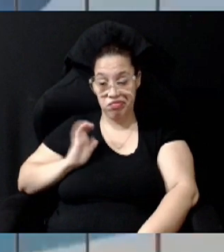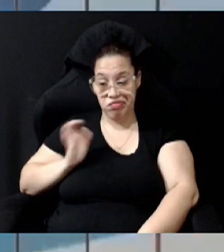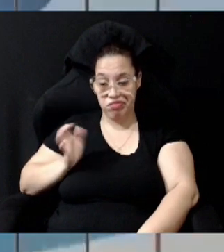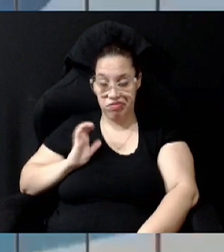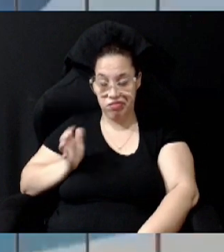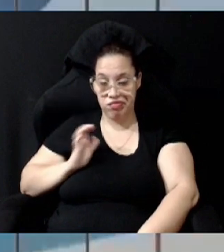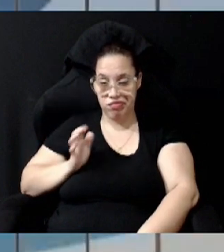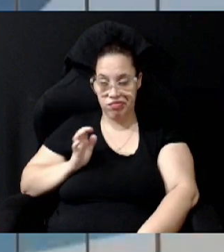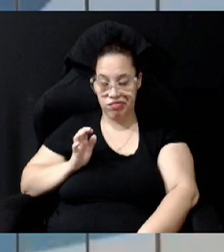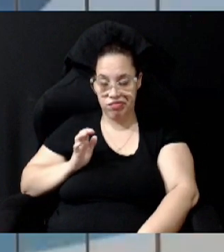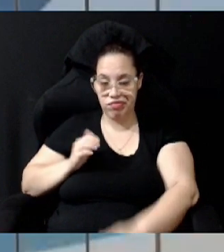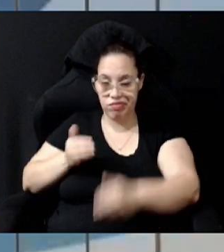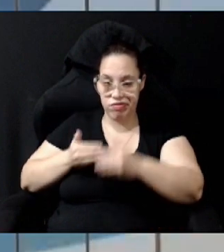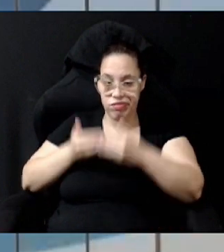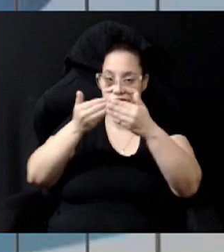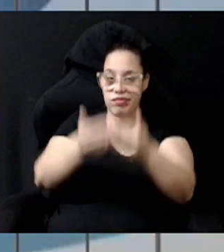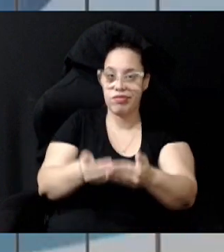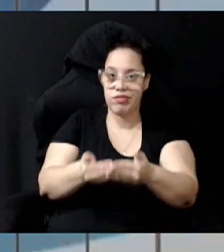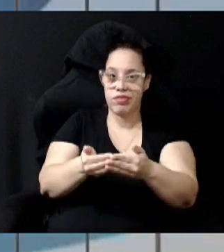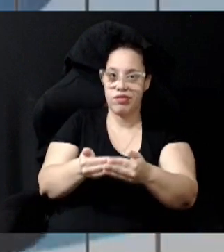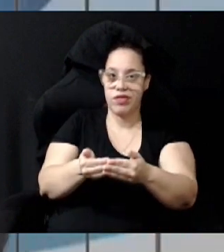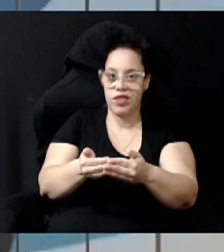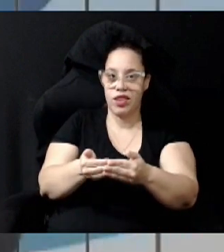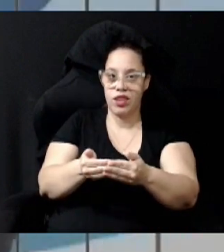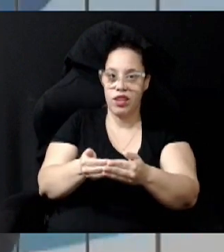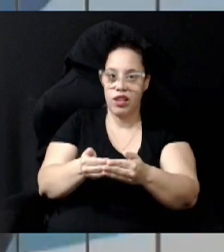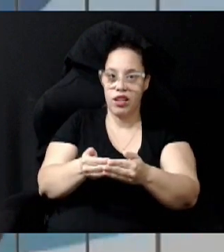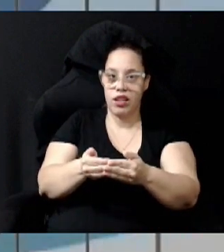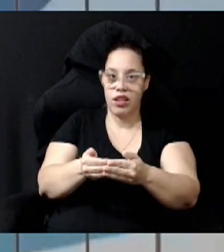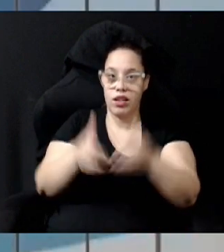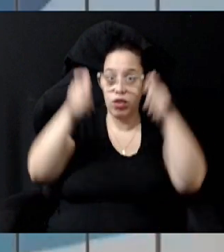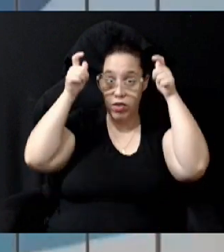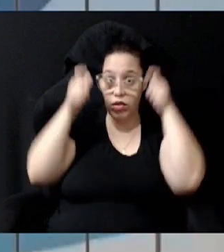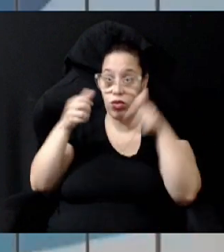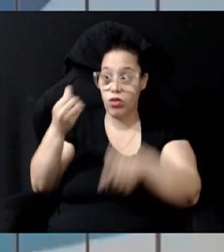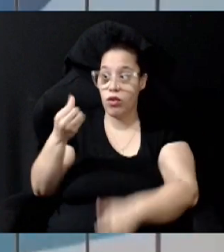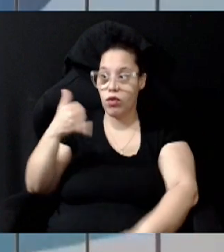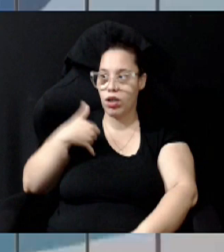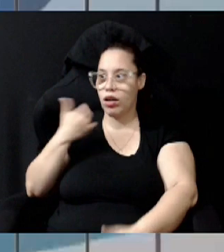levou o menino de 6 anos a ser imperador do Brasil, foi coroado com 6 anos de idade.